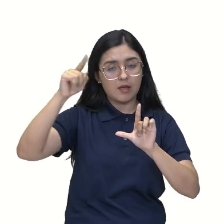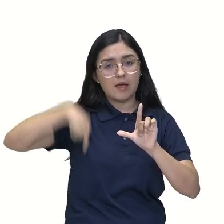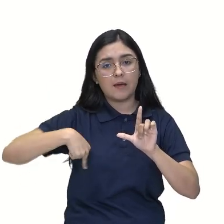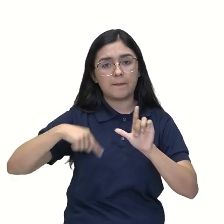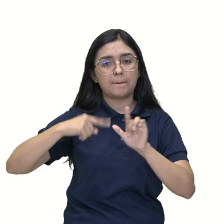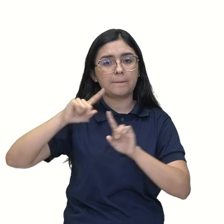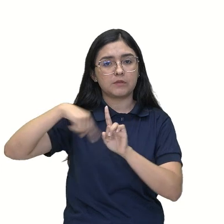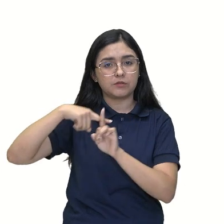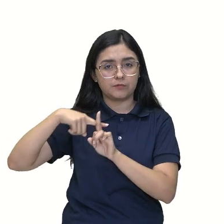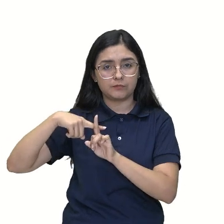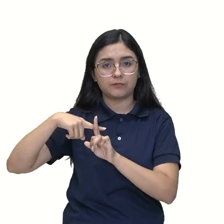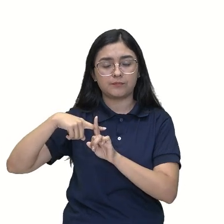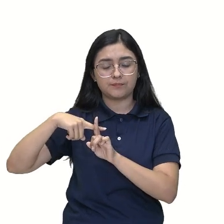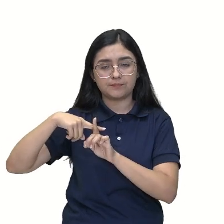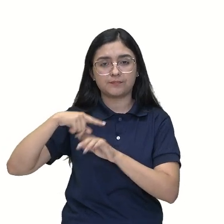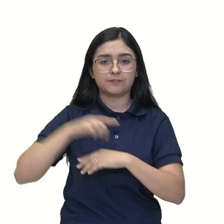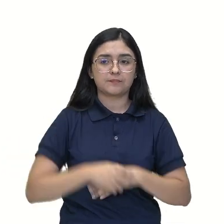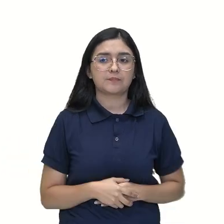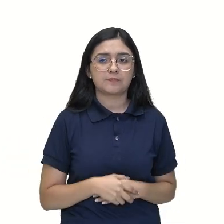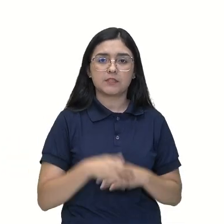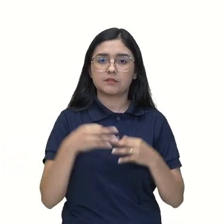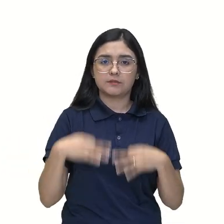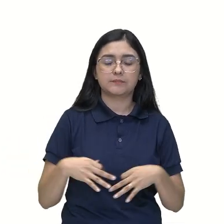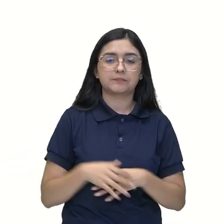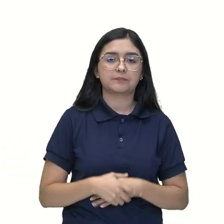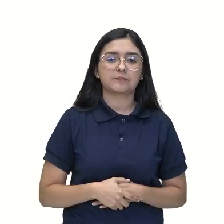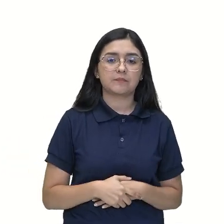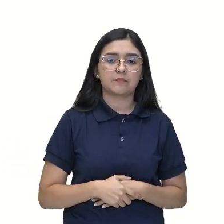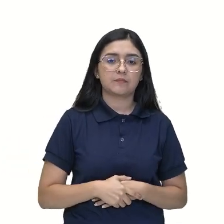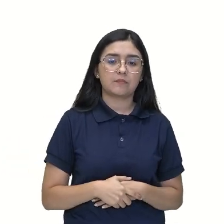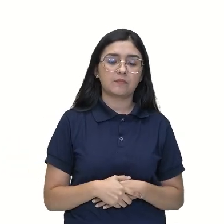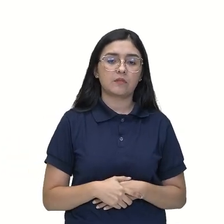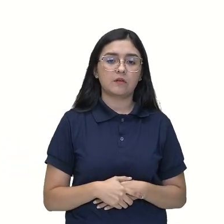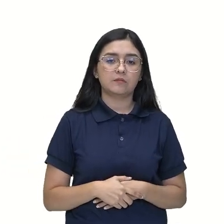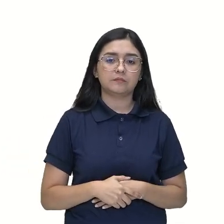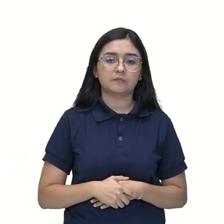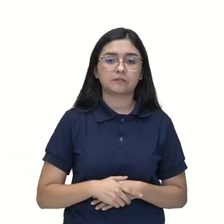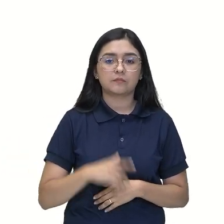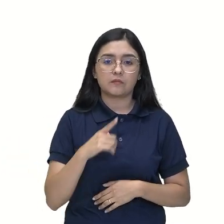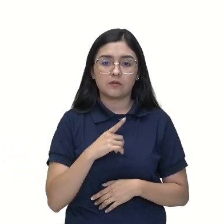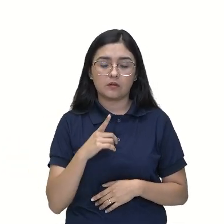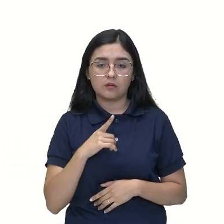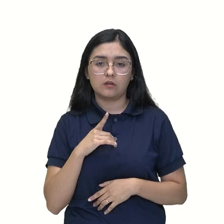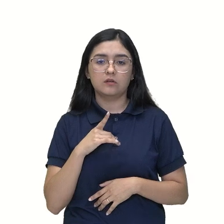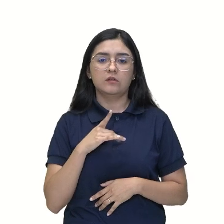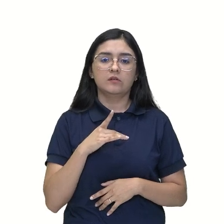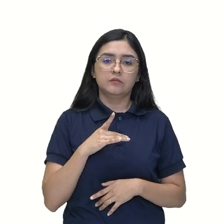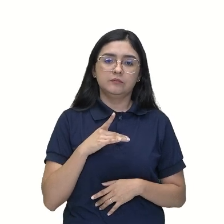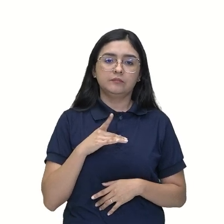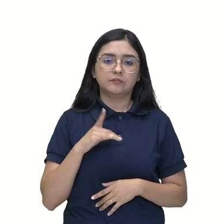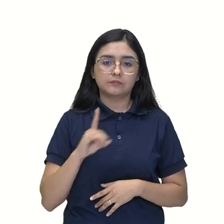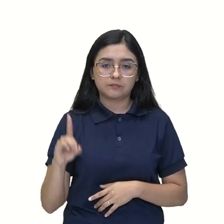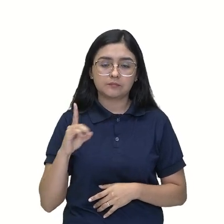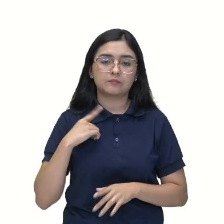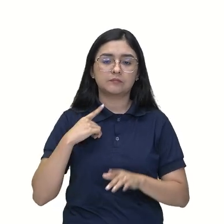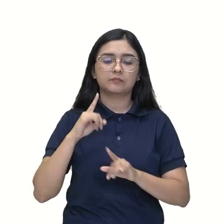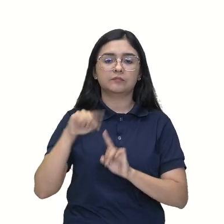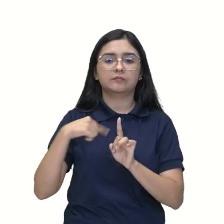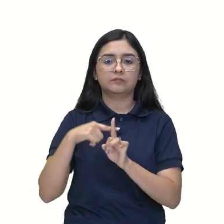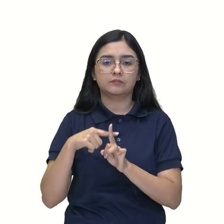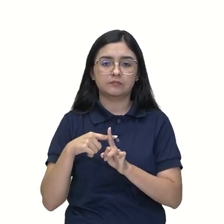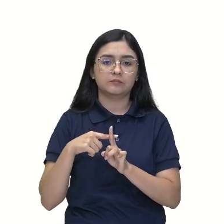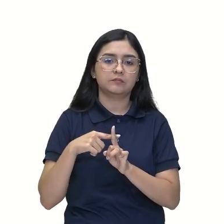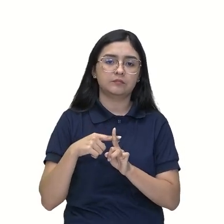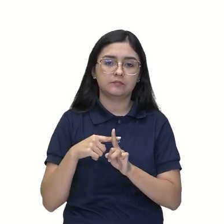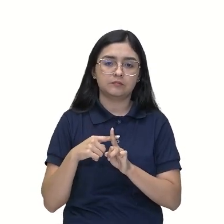todos positivos, beleza? E os que estão à direita são positivos, aqui no eixo x, e os que